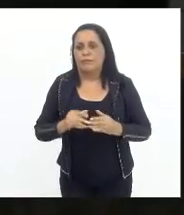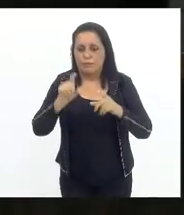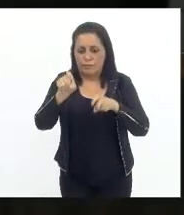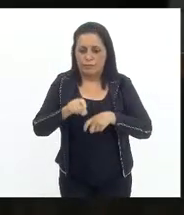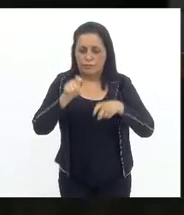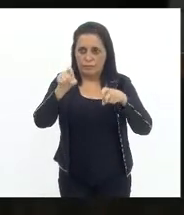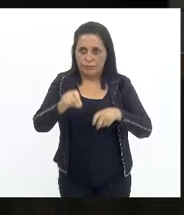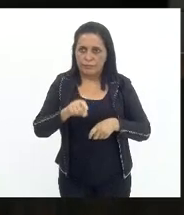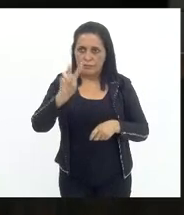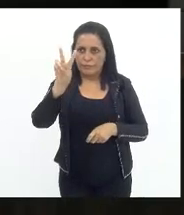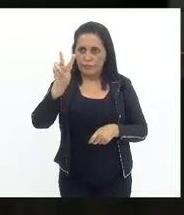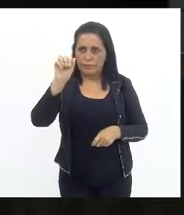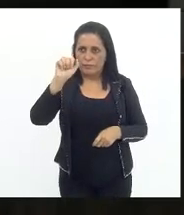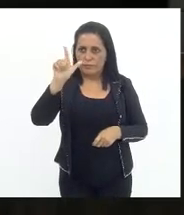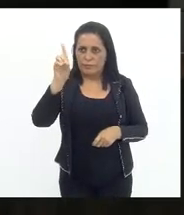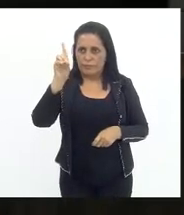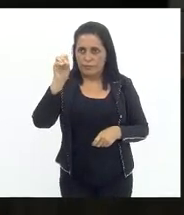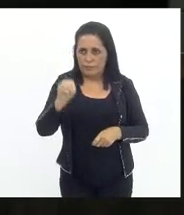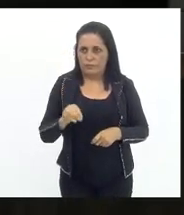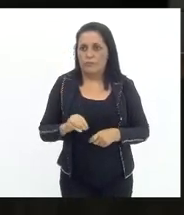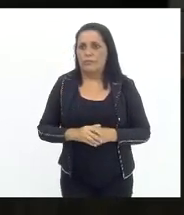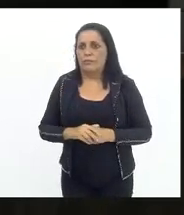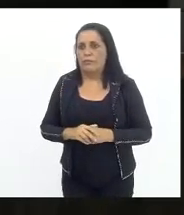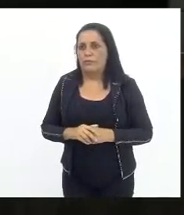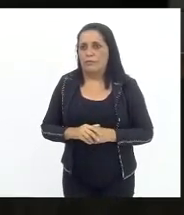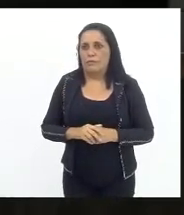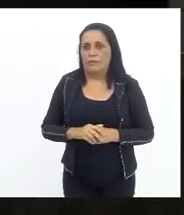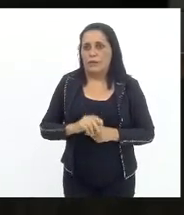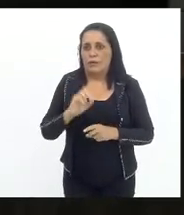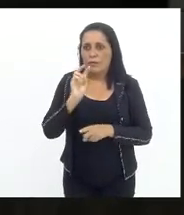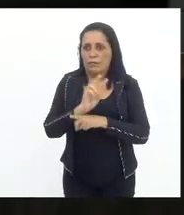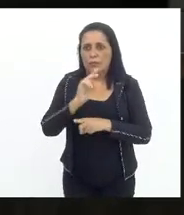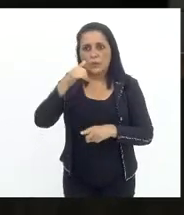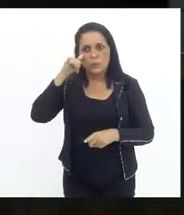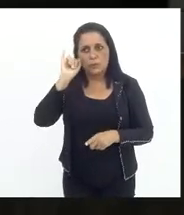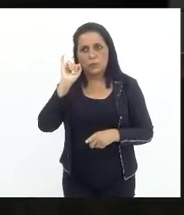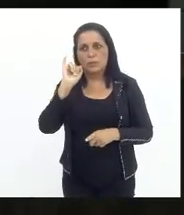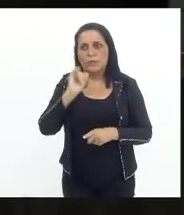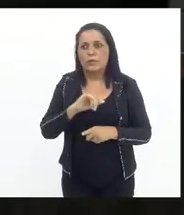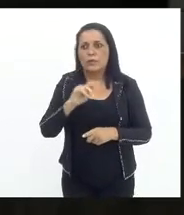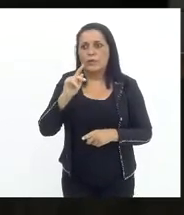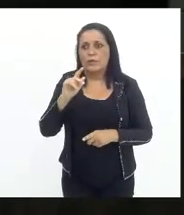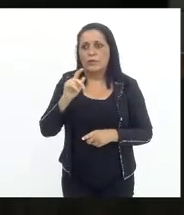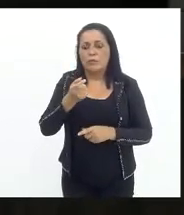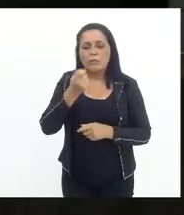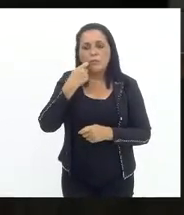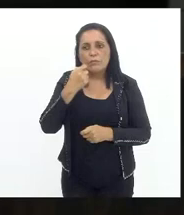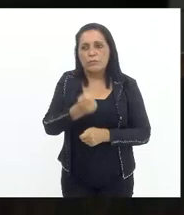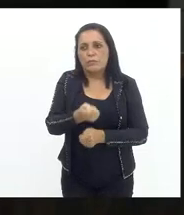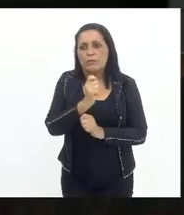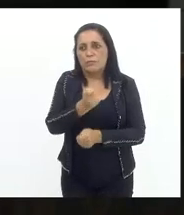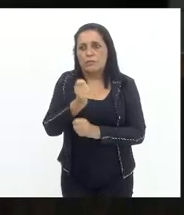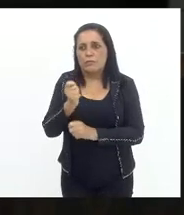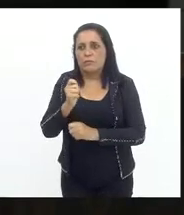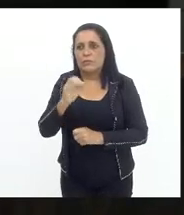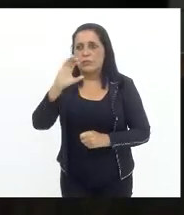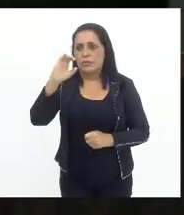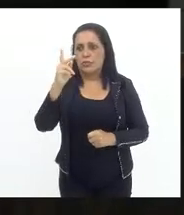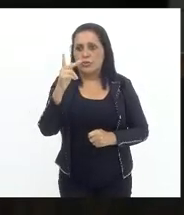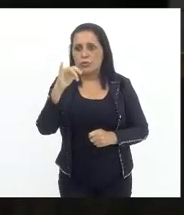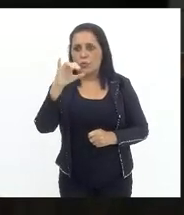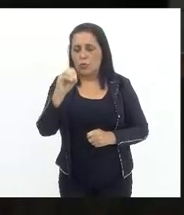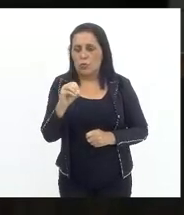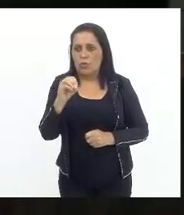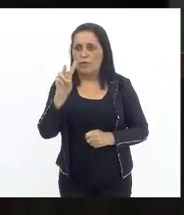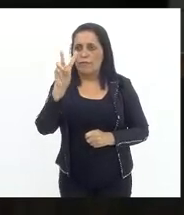agricultura, Valdo Ceasa. Pela Comissão de Agricultura, Pecuária, Política Rural, Agrária, Pesqueira, Valdo Ceasa. Chico Machado. Deputado